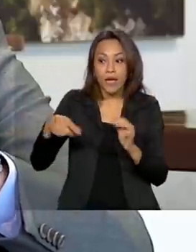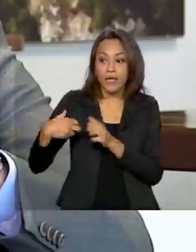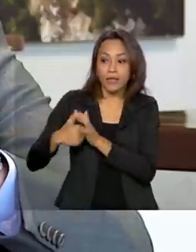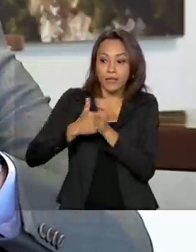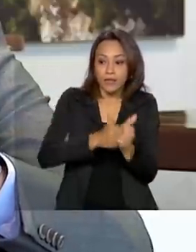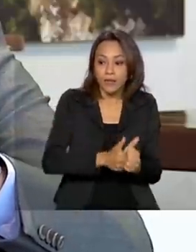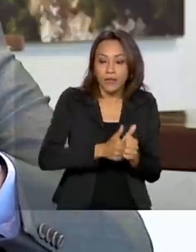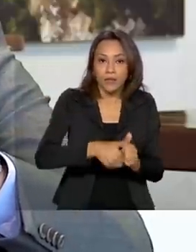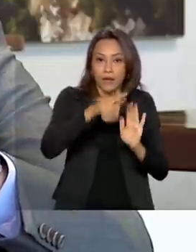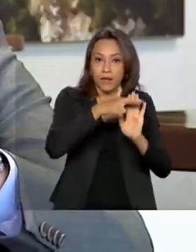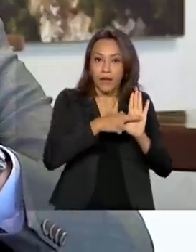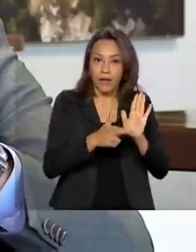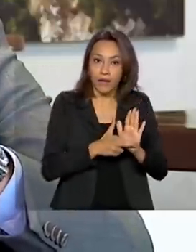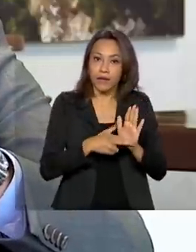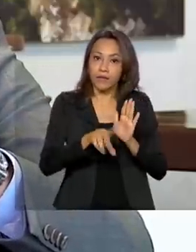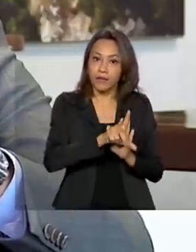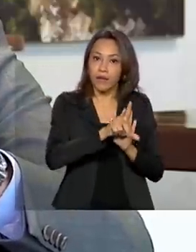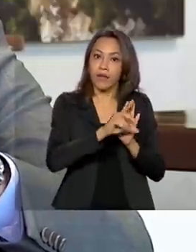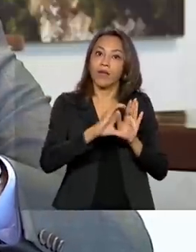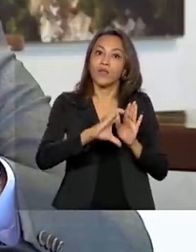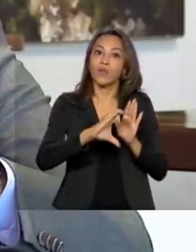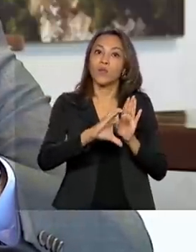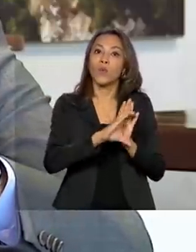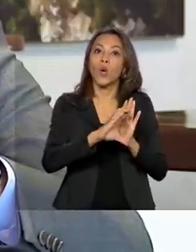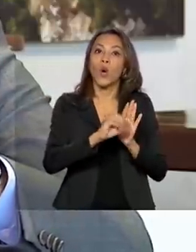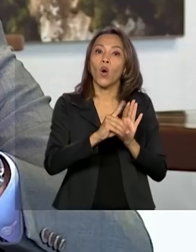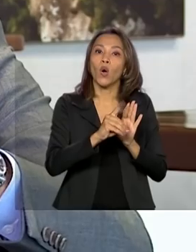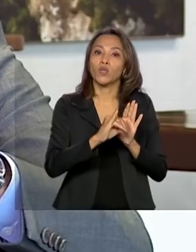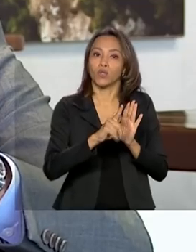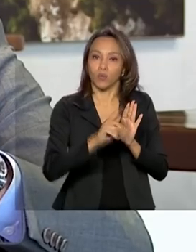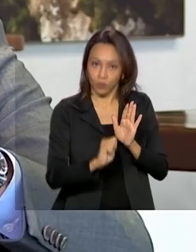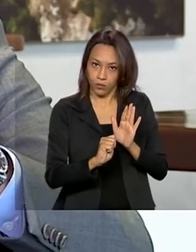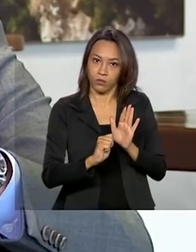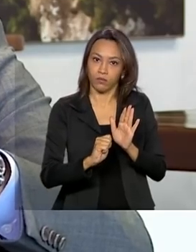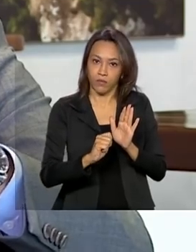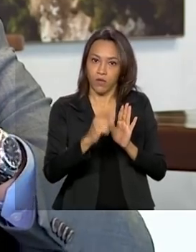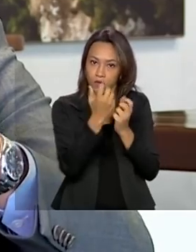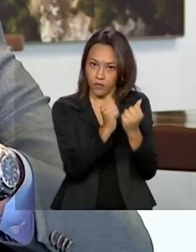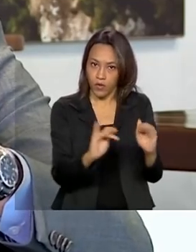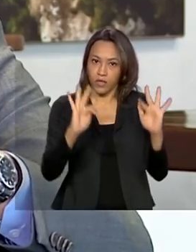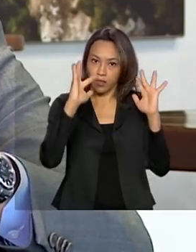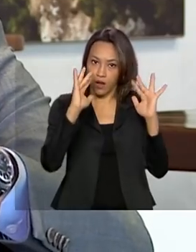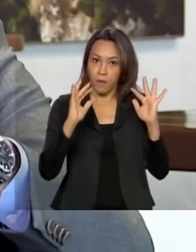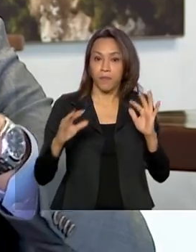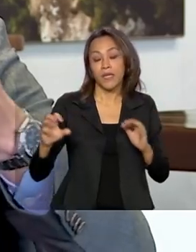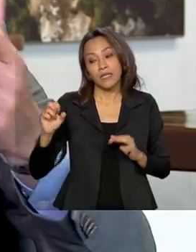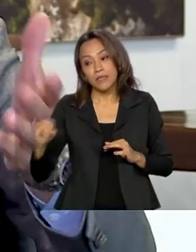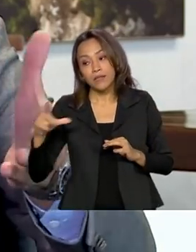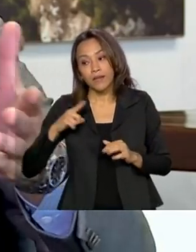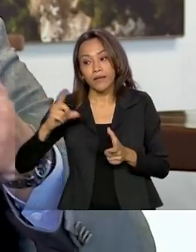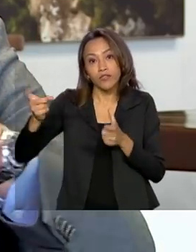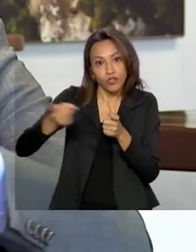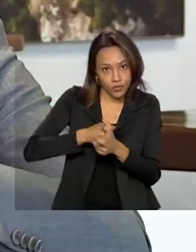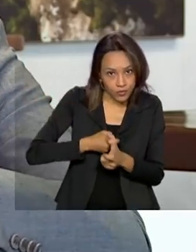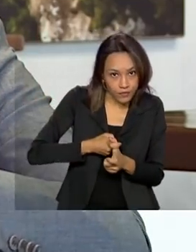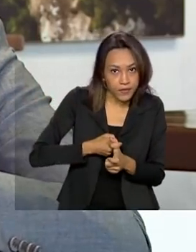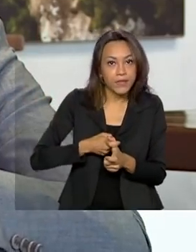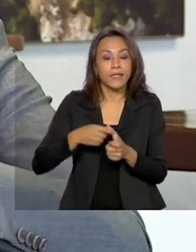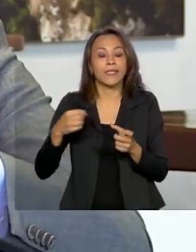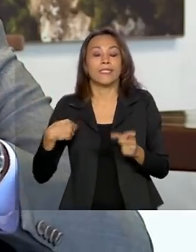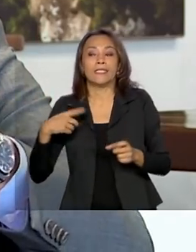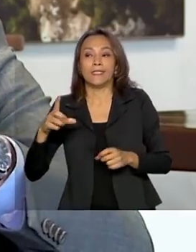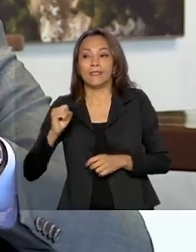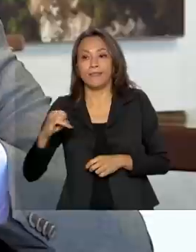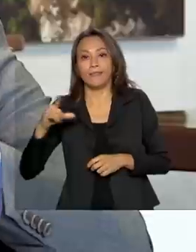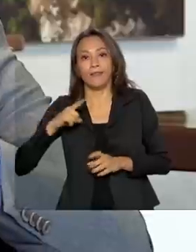os requisitos do Código Florestal. Para além disso, as obrigações de cunho civil, ou seja, se há dívida tributária, se ele tem alguma pendência,